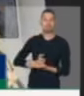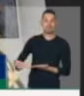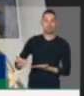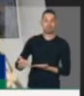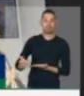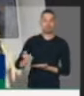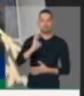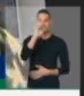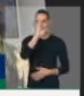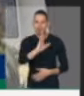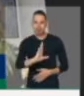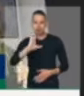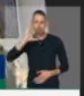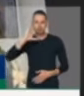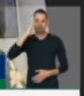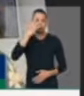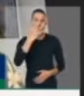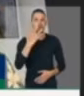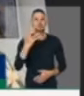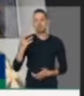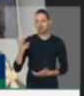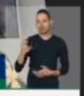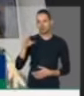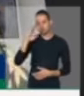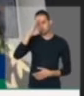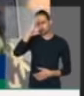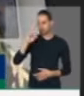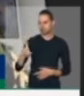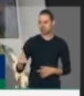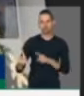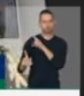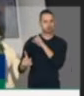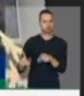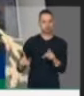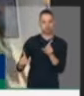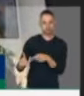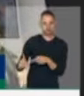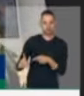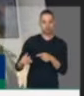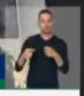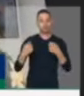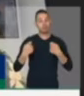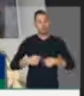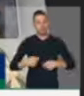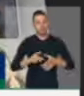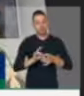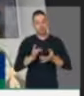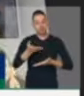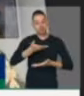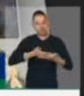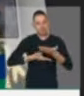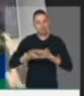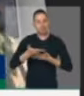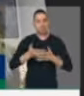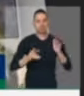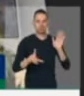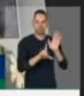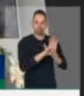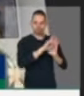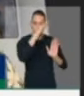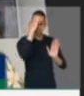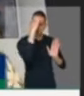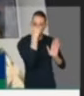remédio para o Brasil é o impedimento deste governo. Temos que seguir com democracia, com legalidade, temos que seguir com respeito